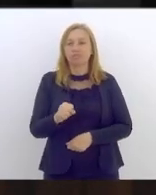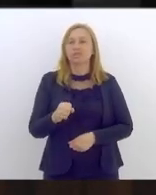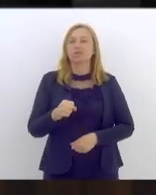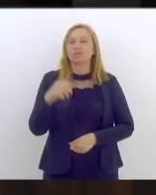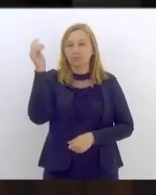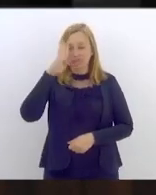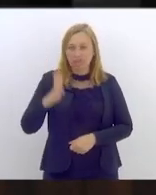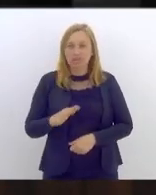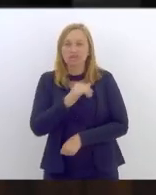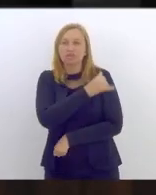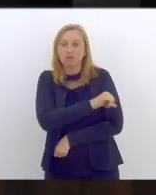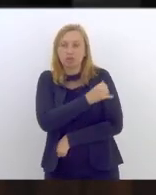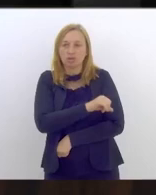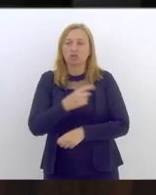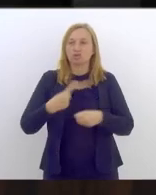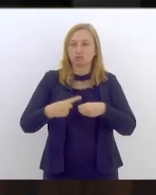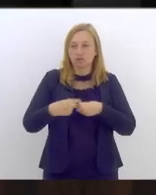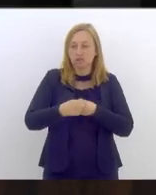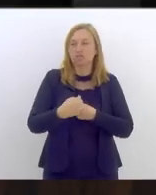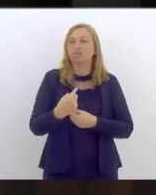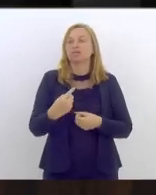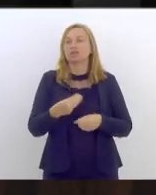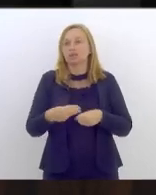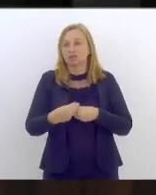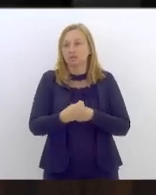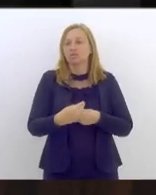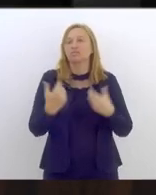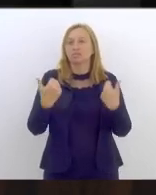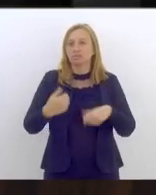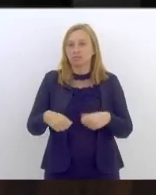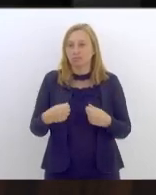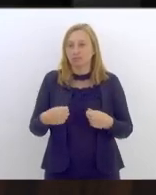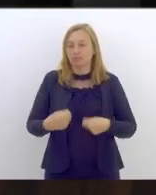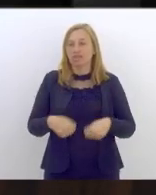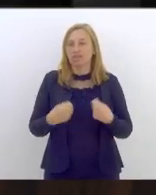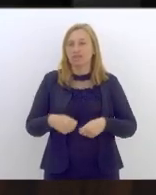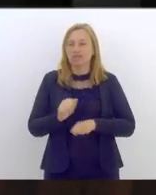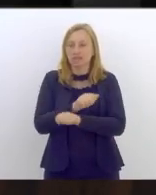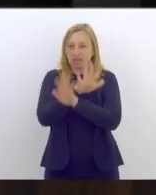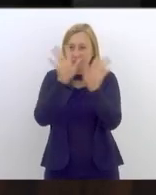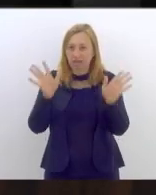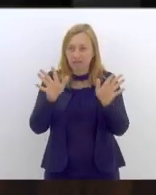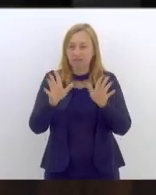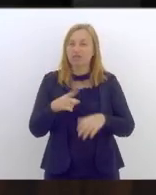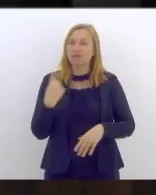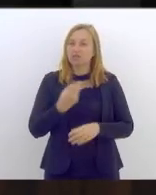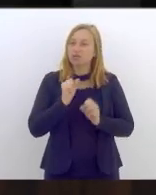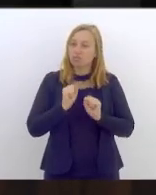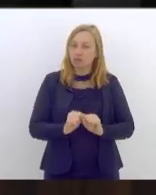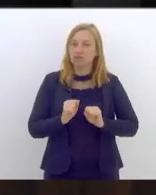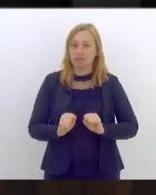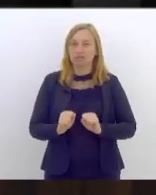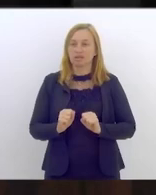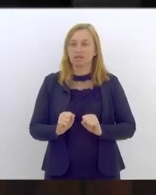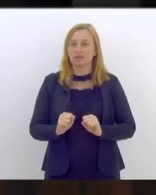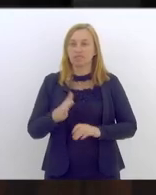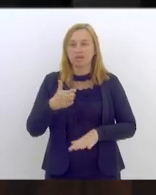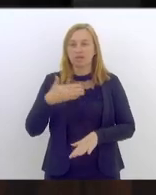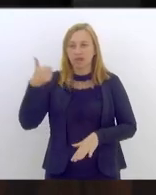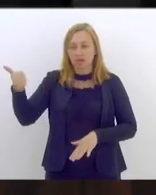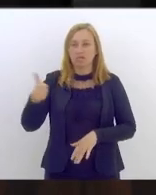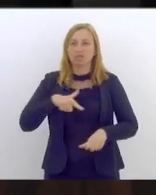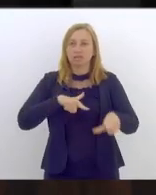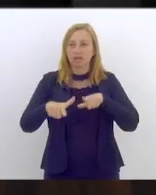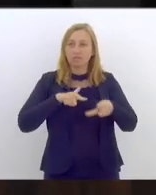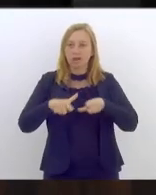precisa o rio precisa e os municípios precisa de transparência e que a gente possa prestar o melhor serviço para